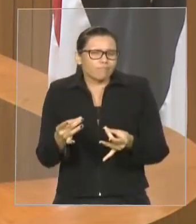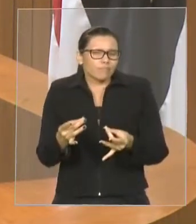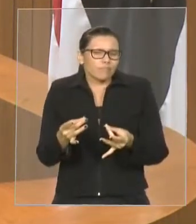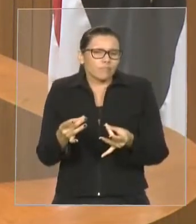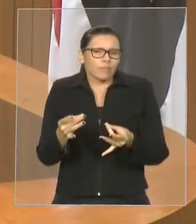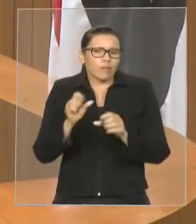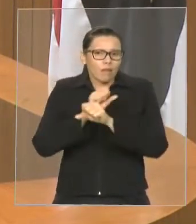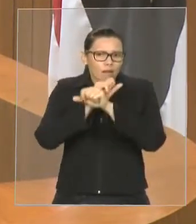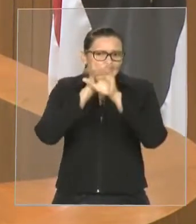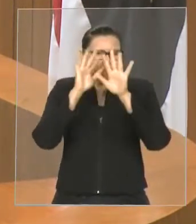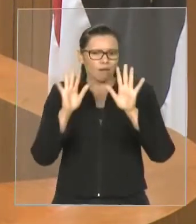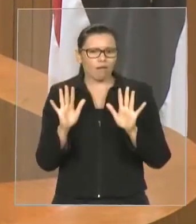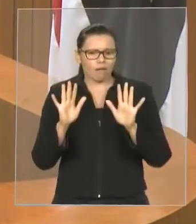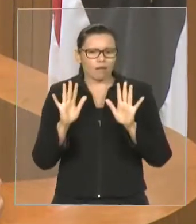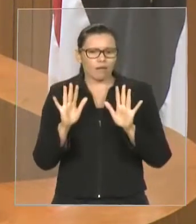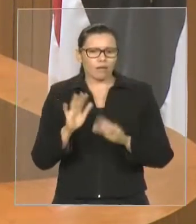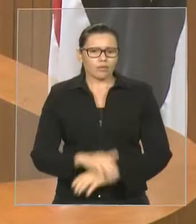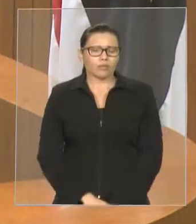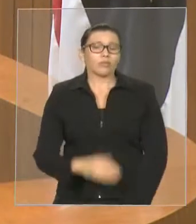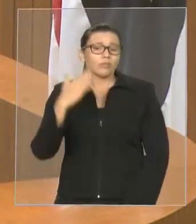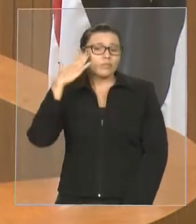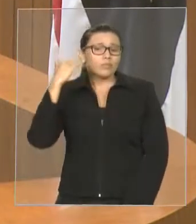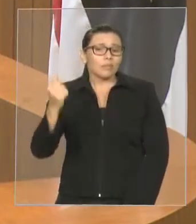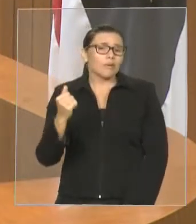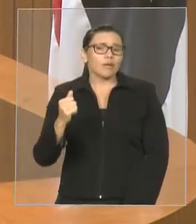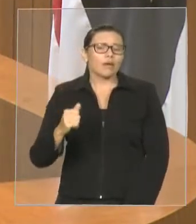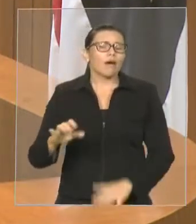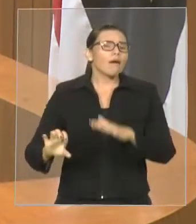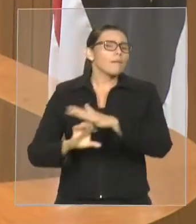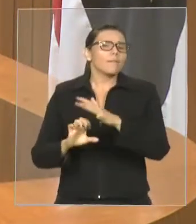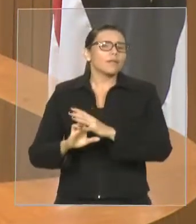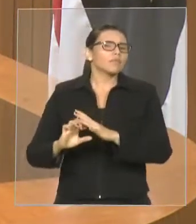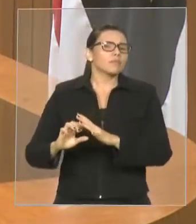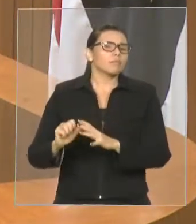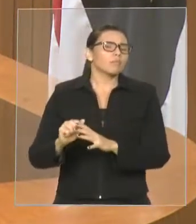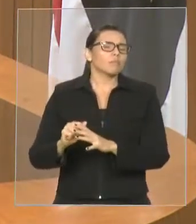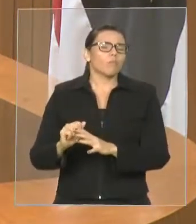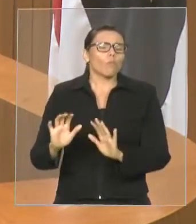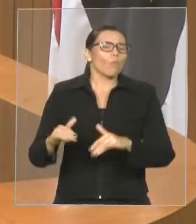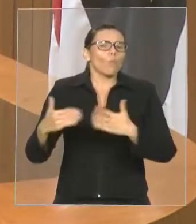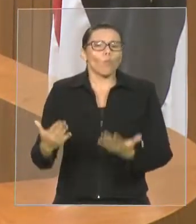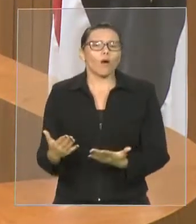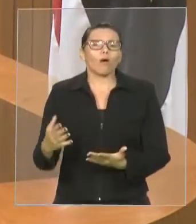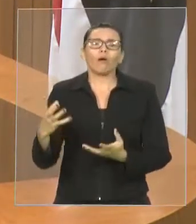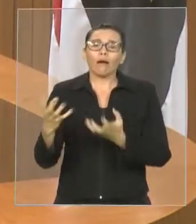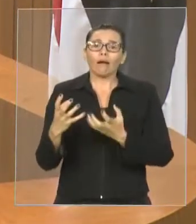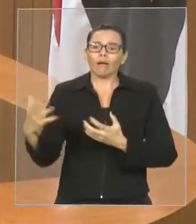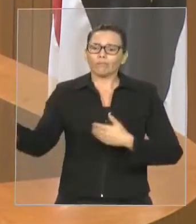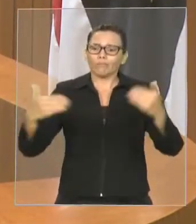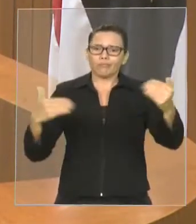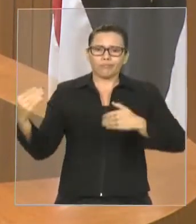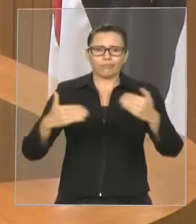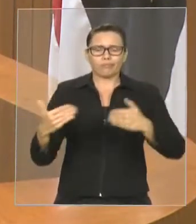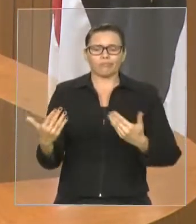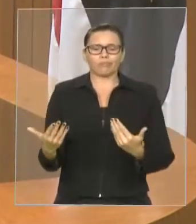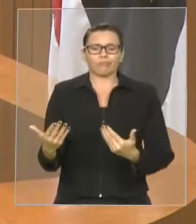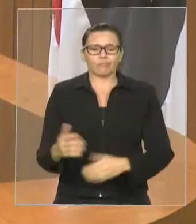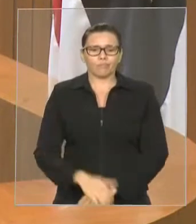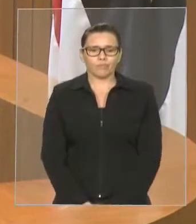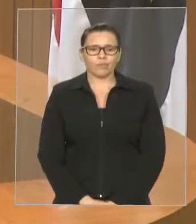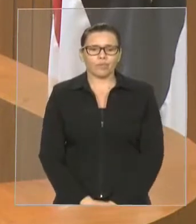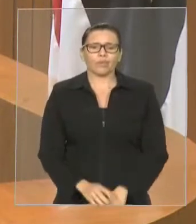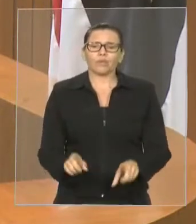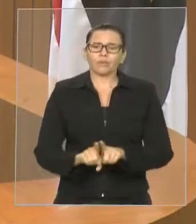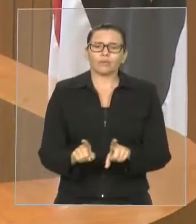que para aqui querem vir. O que tem alguma coisa assegurada de que os empregos que serão gerados ficarão para